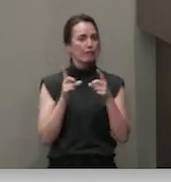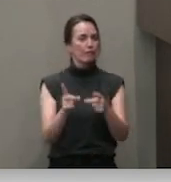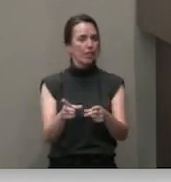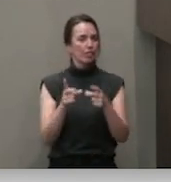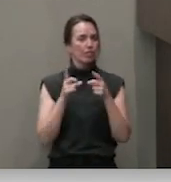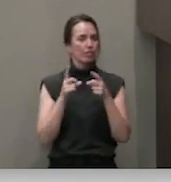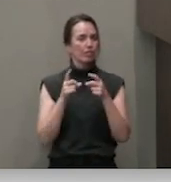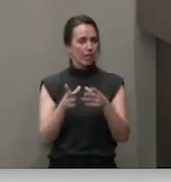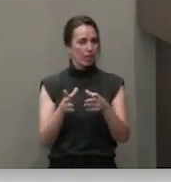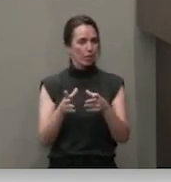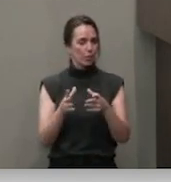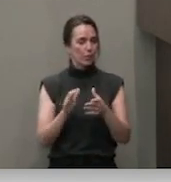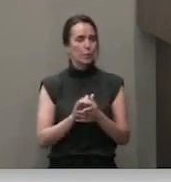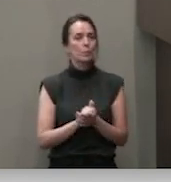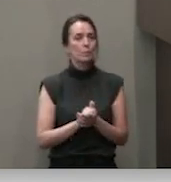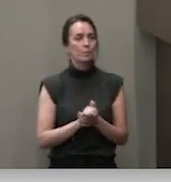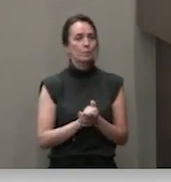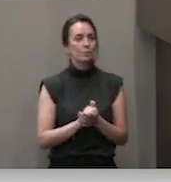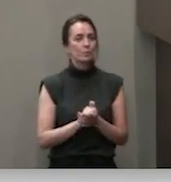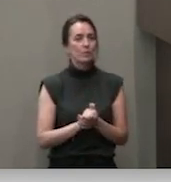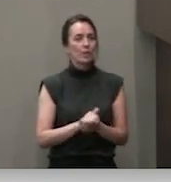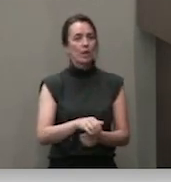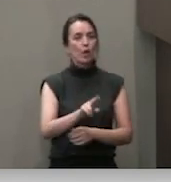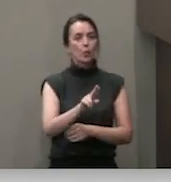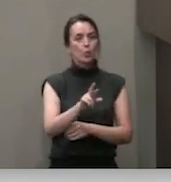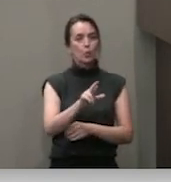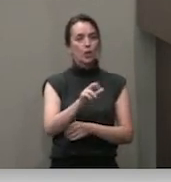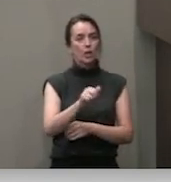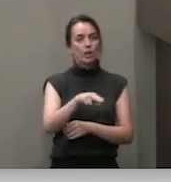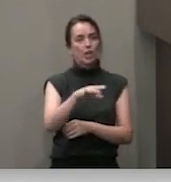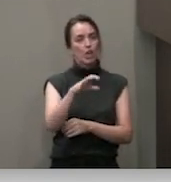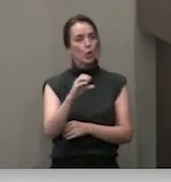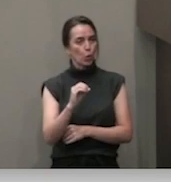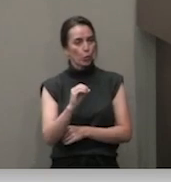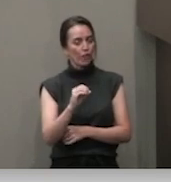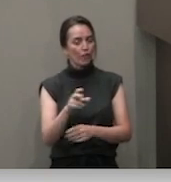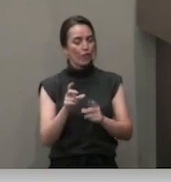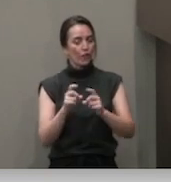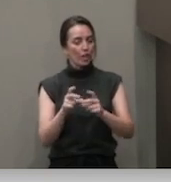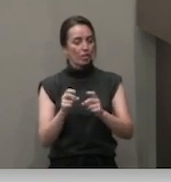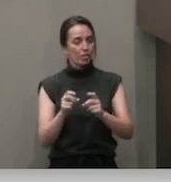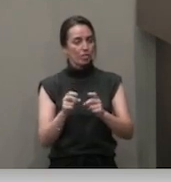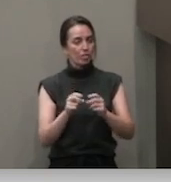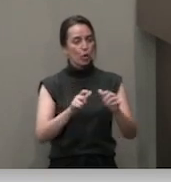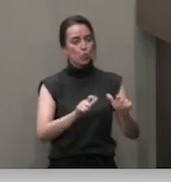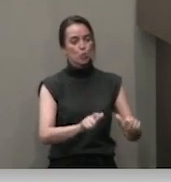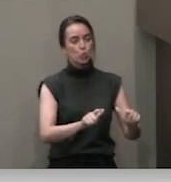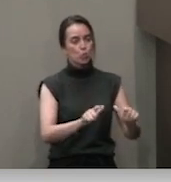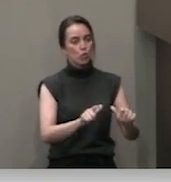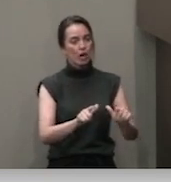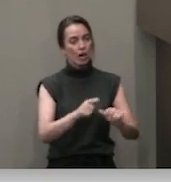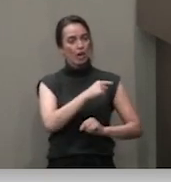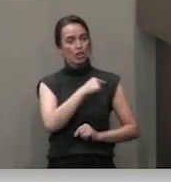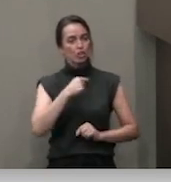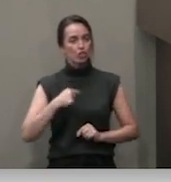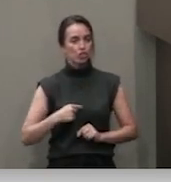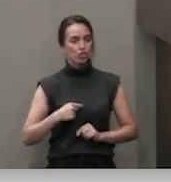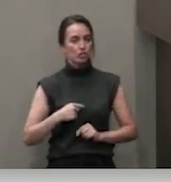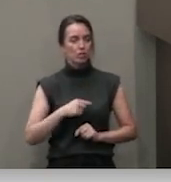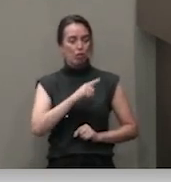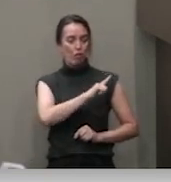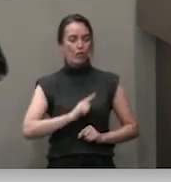maior mina de urânio pra China quer dizer entregamos de uma vez pros comunistas E é isso que esse governo